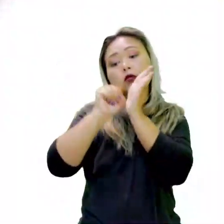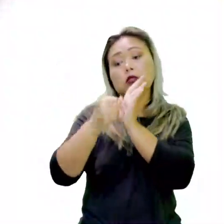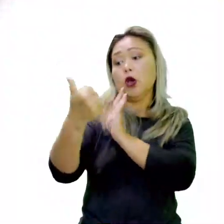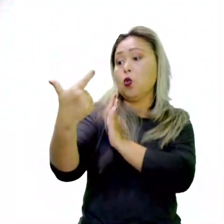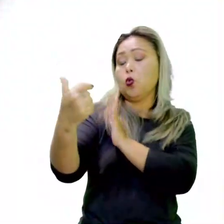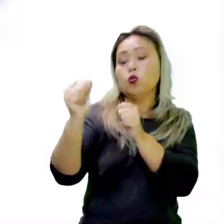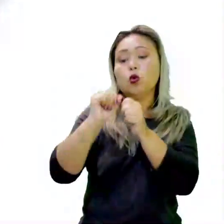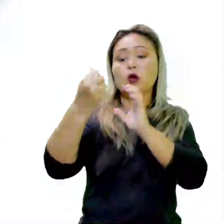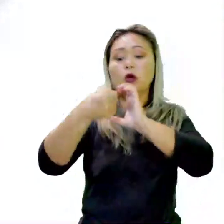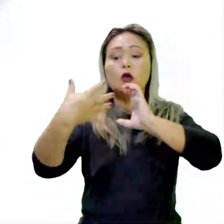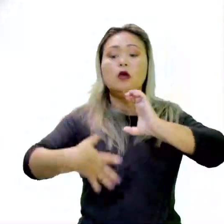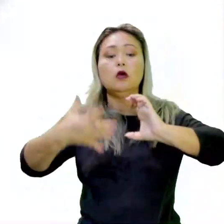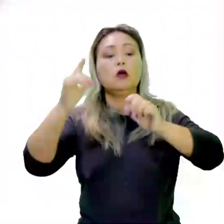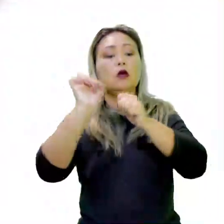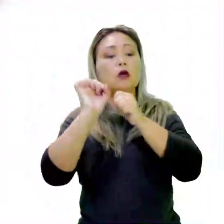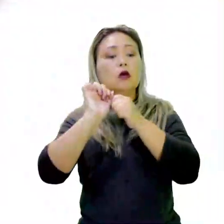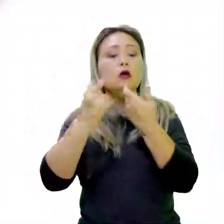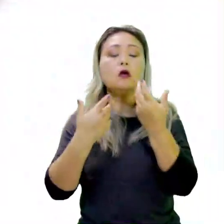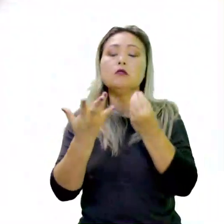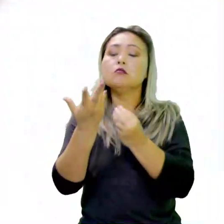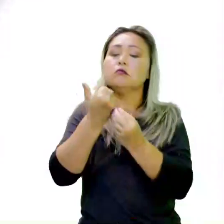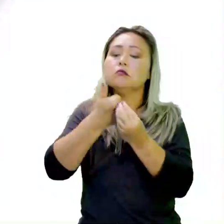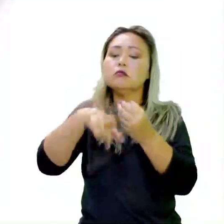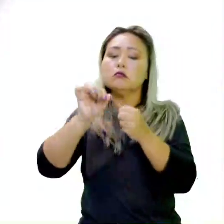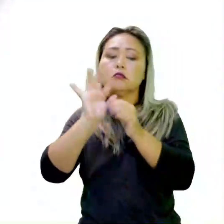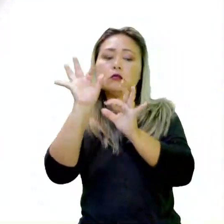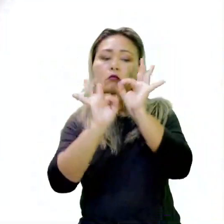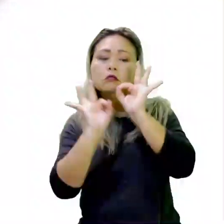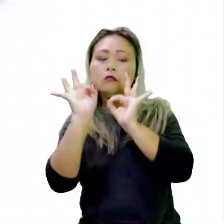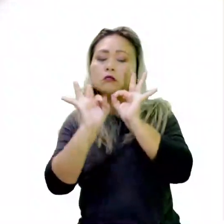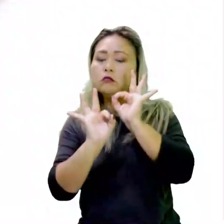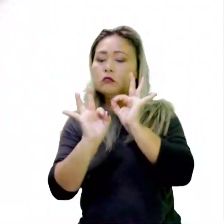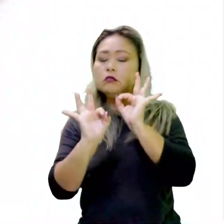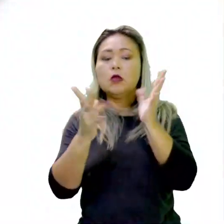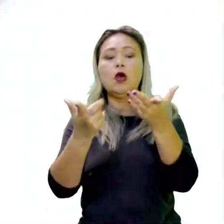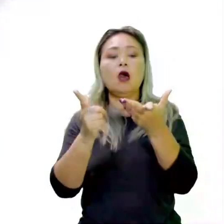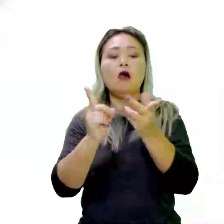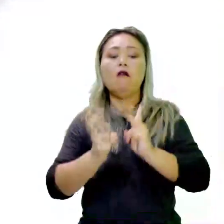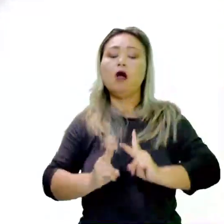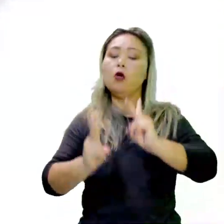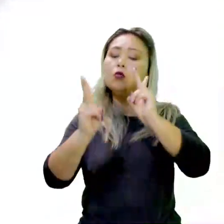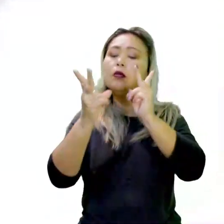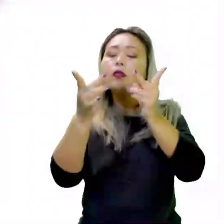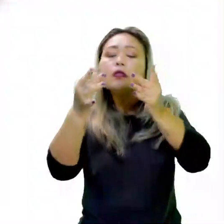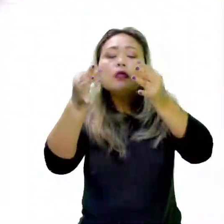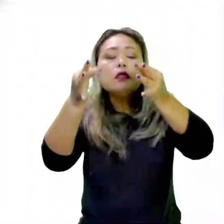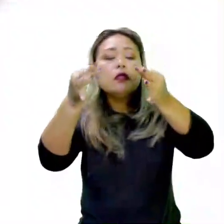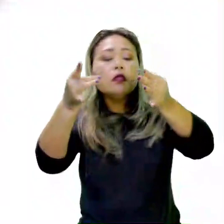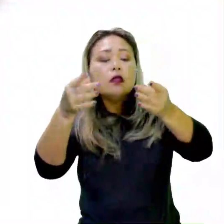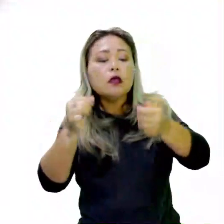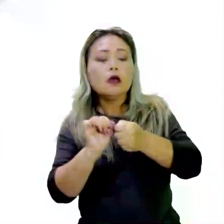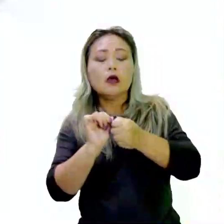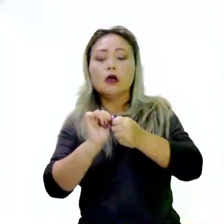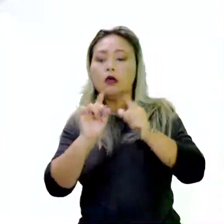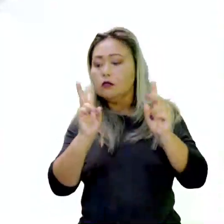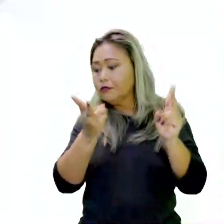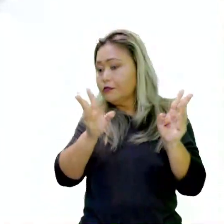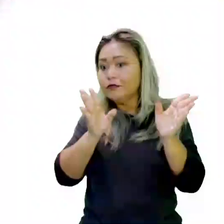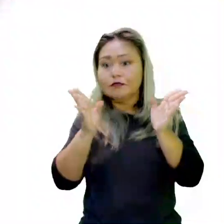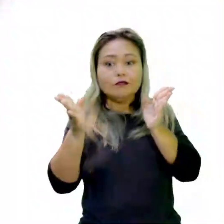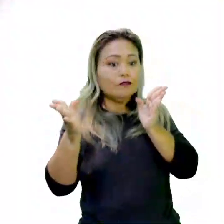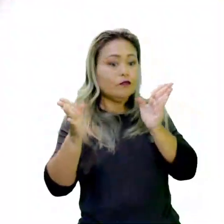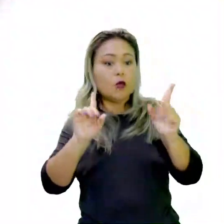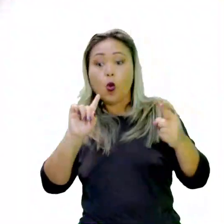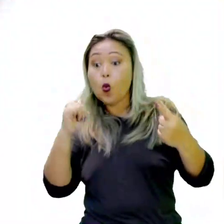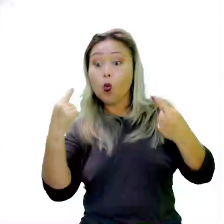características principais: arte rebuscada, exagerada, valorização do detalhe, dualismo